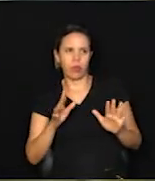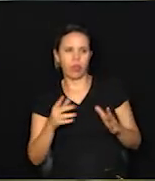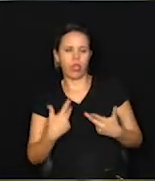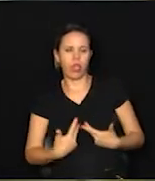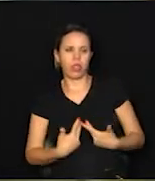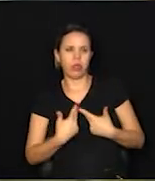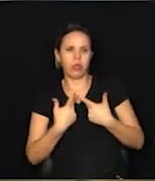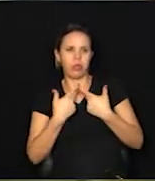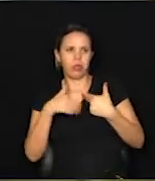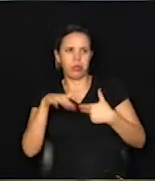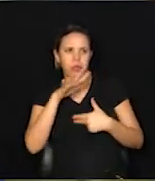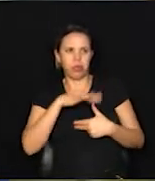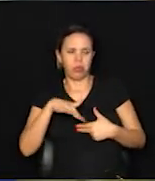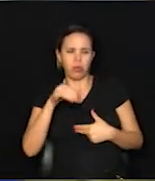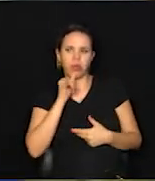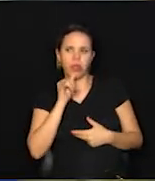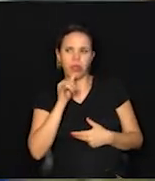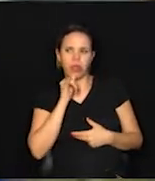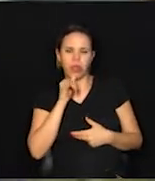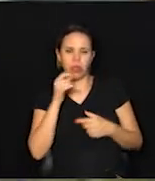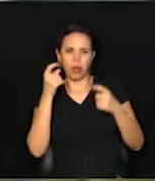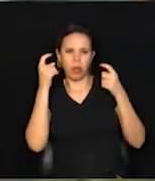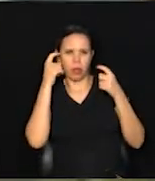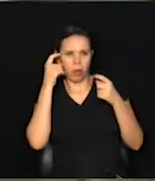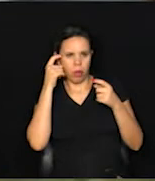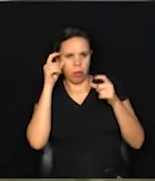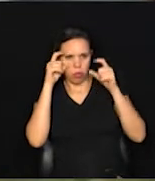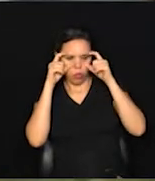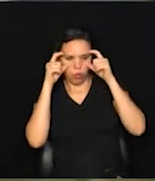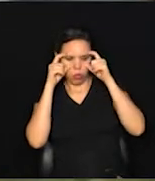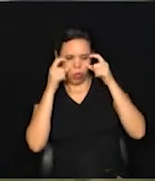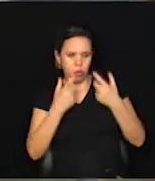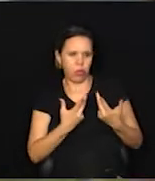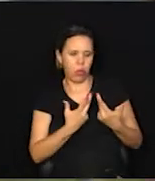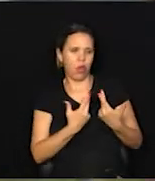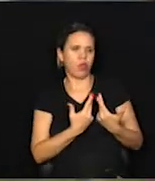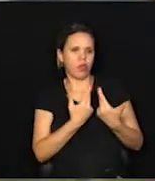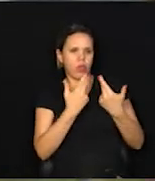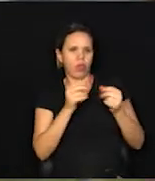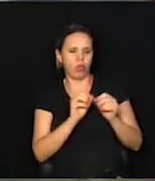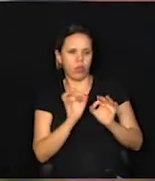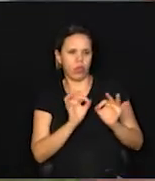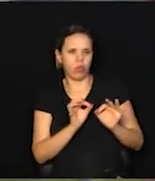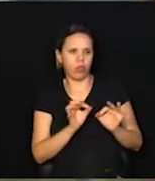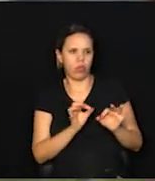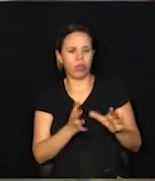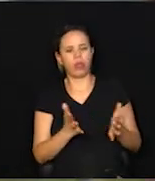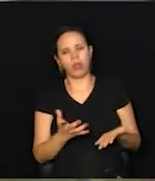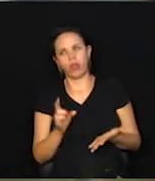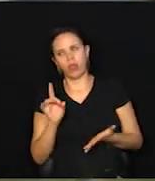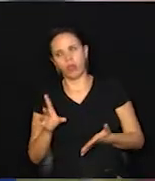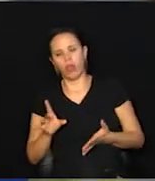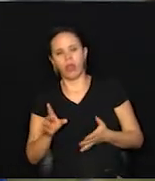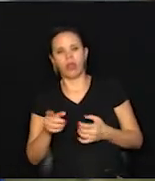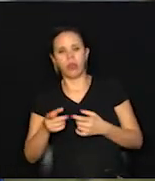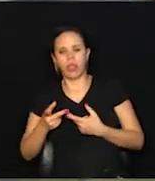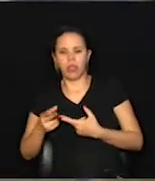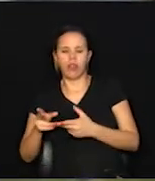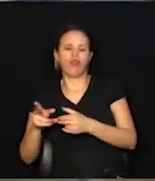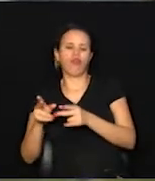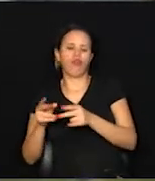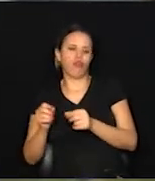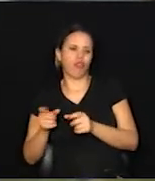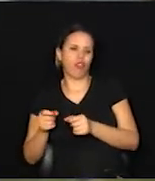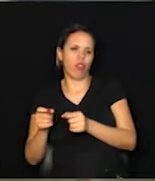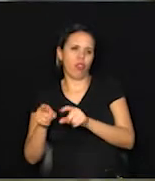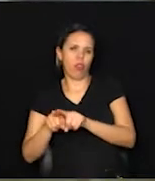cirurgias, por exemplo, oftalmológicas, enfim, o senhor falou da oncológica, mas não é só, né? Até